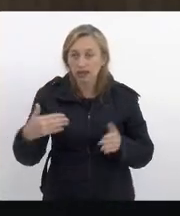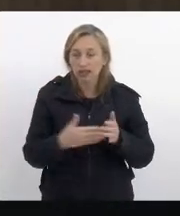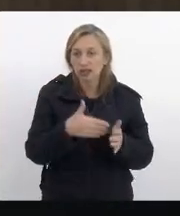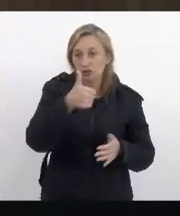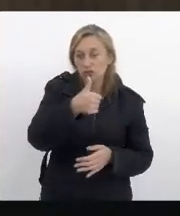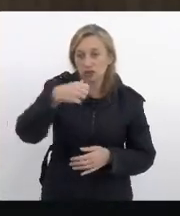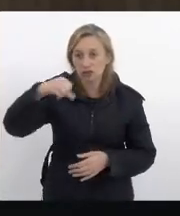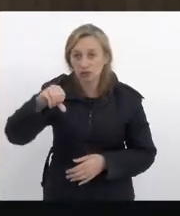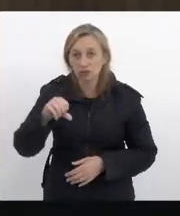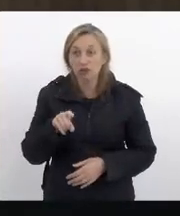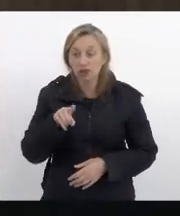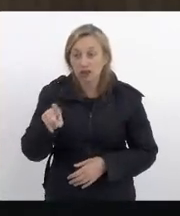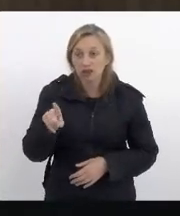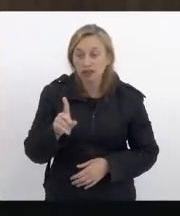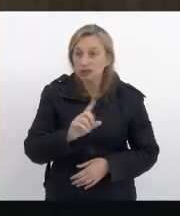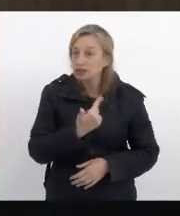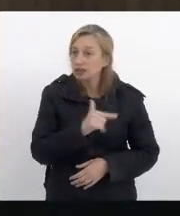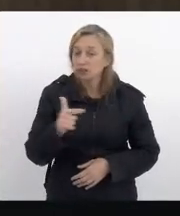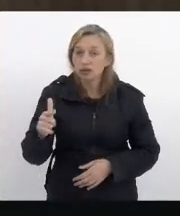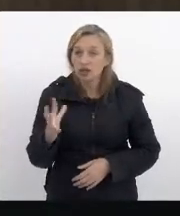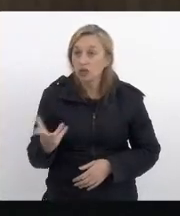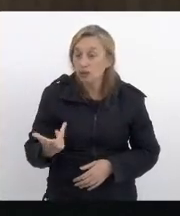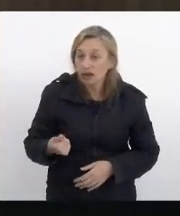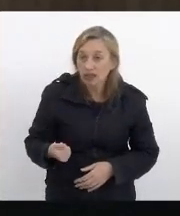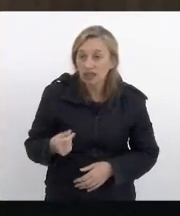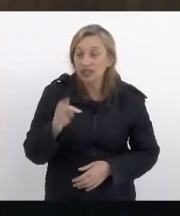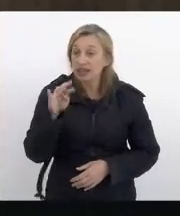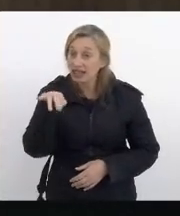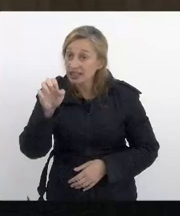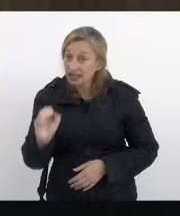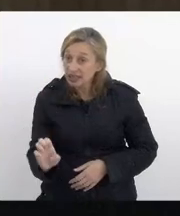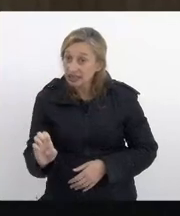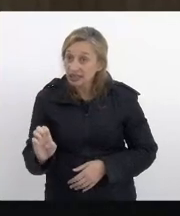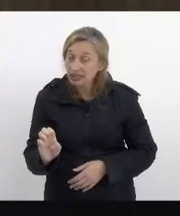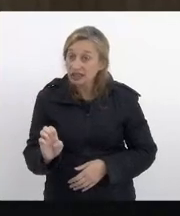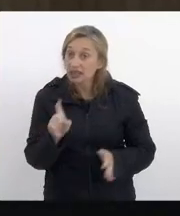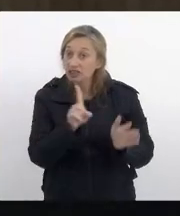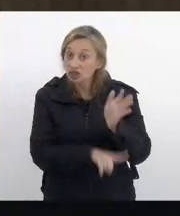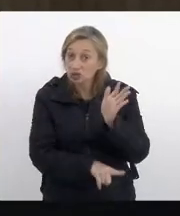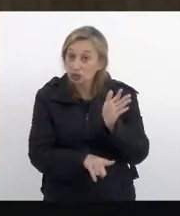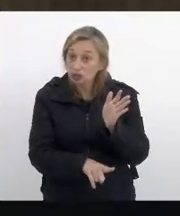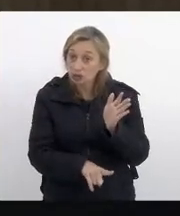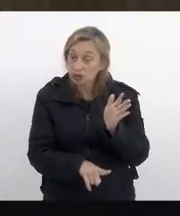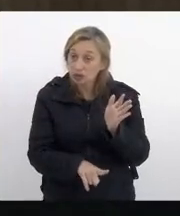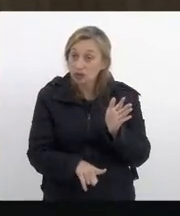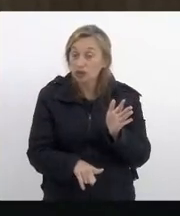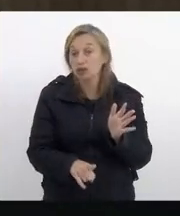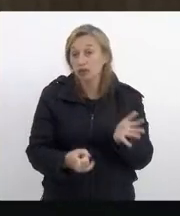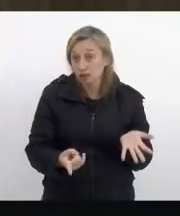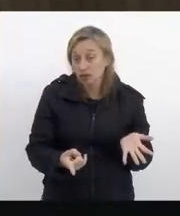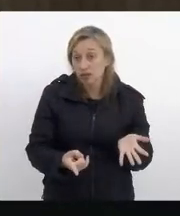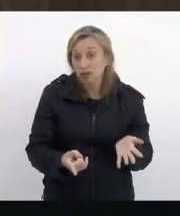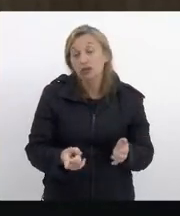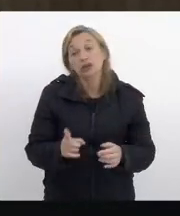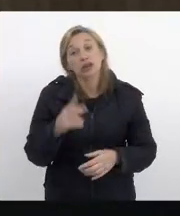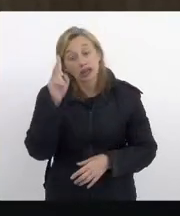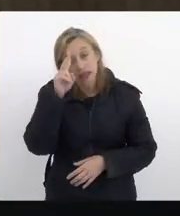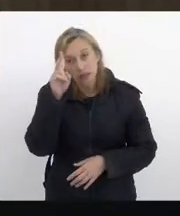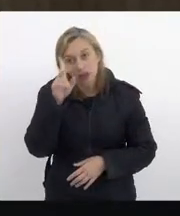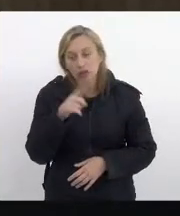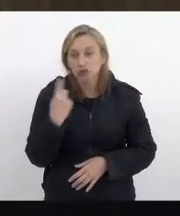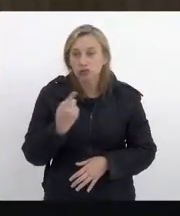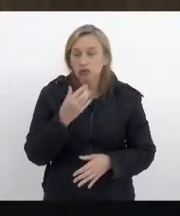2004 a 2019, elas, além de não ter paridade nem integralidade, elas são descontadas como se vivo fosse. Lembrando que nossos esposos,